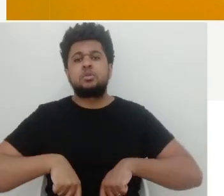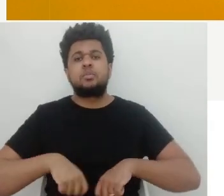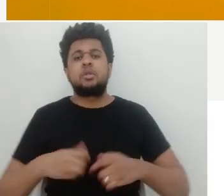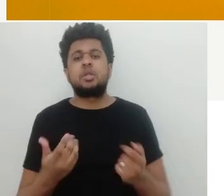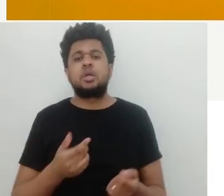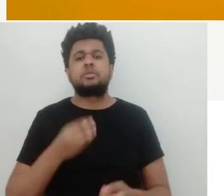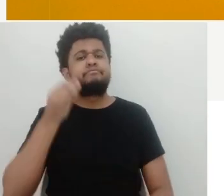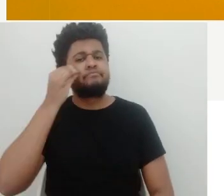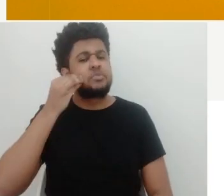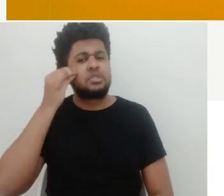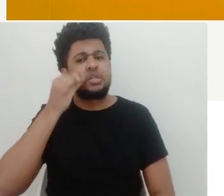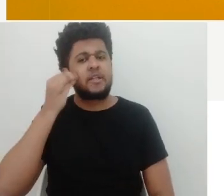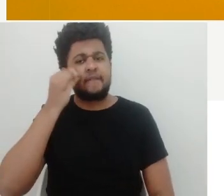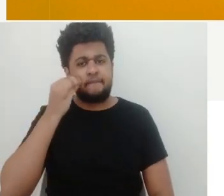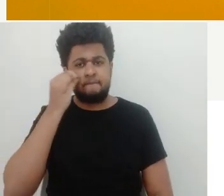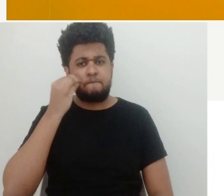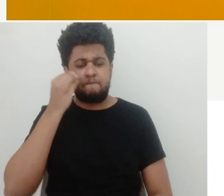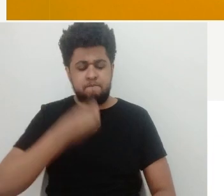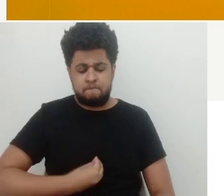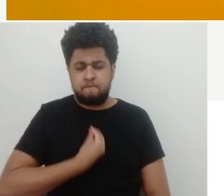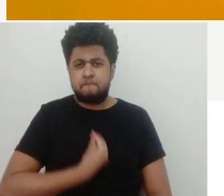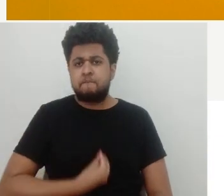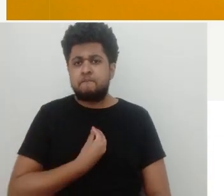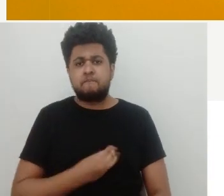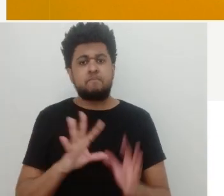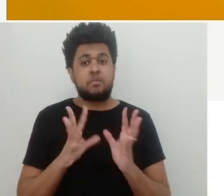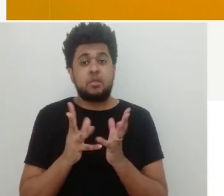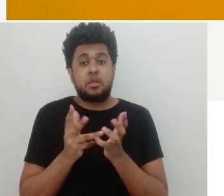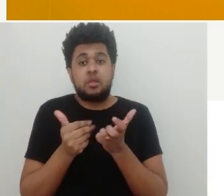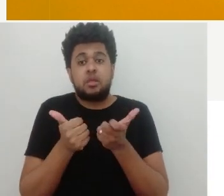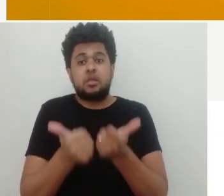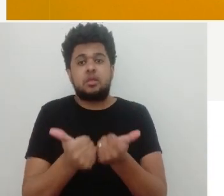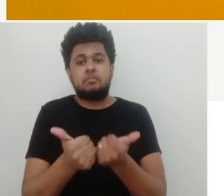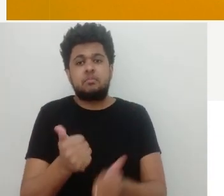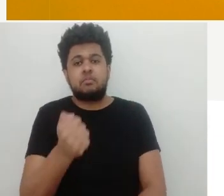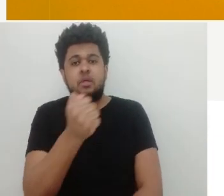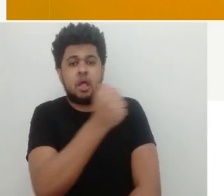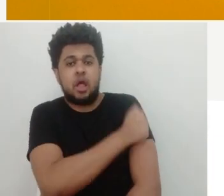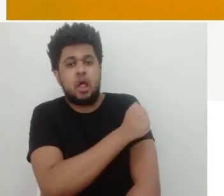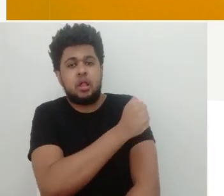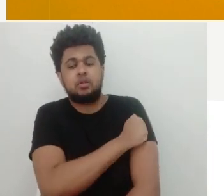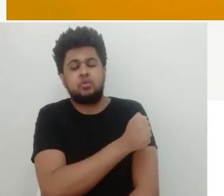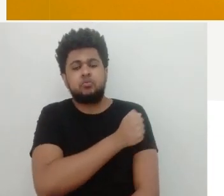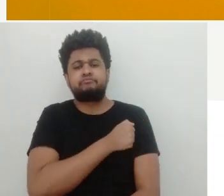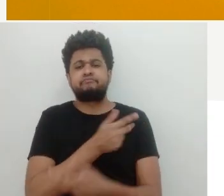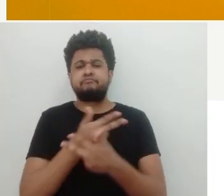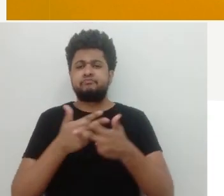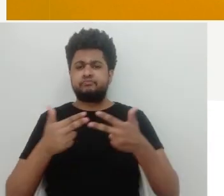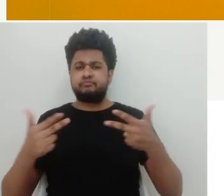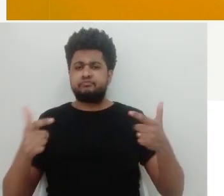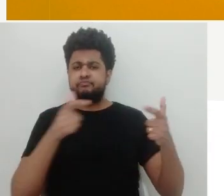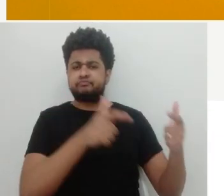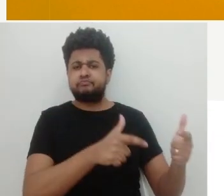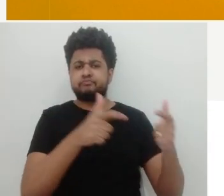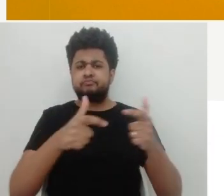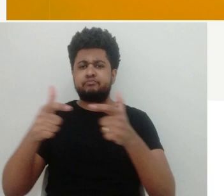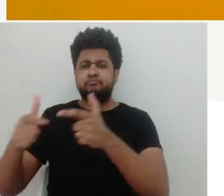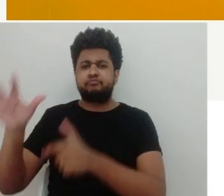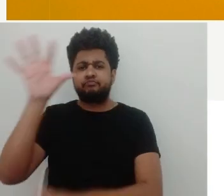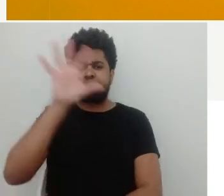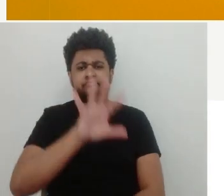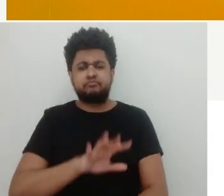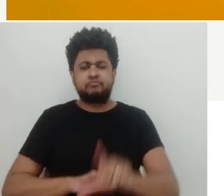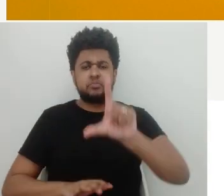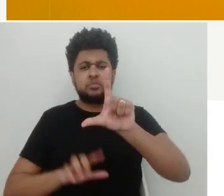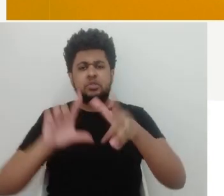convívio extraordinário entre alunos de tantos lugares do continente latino-americano até dos